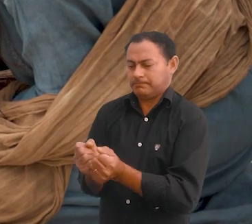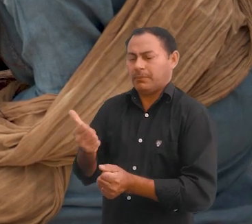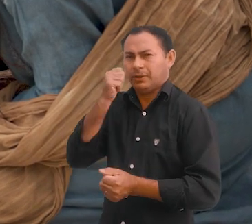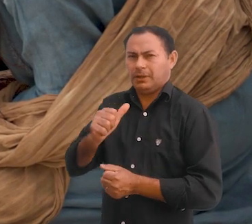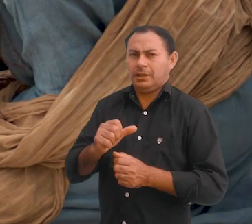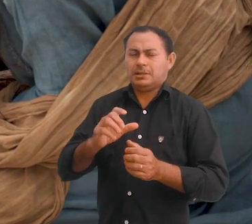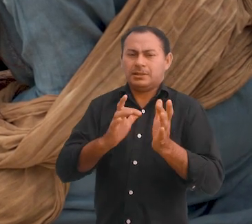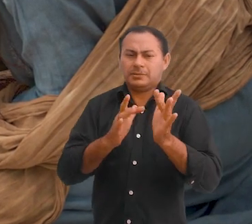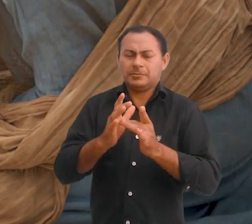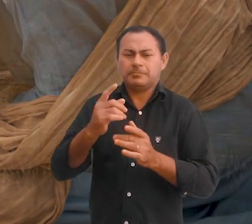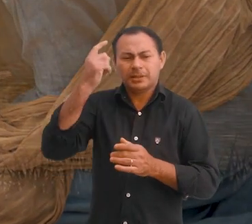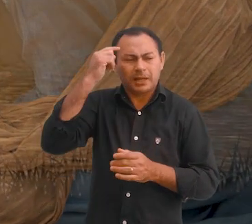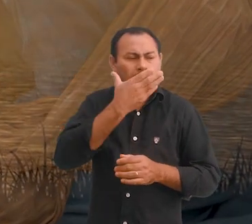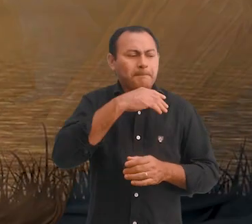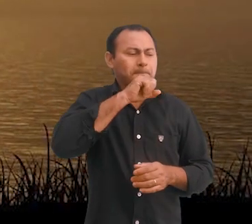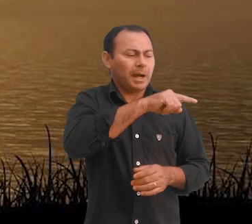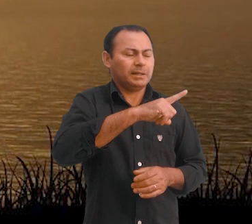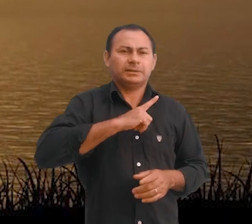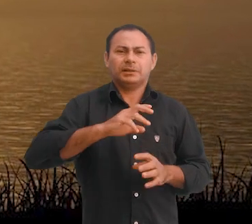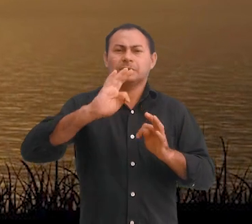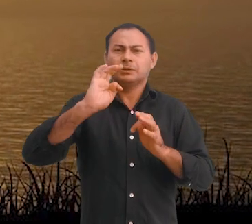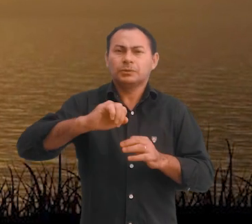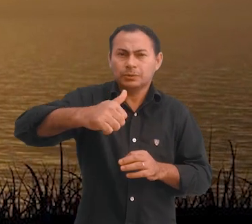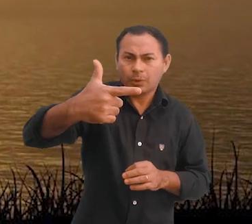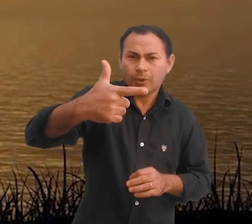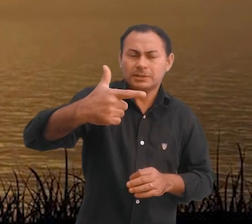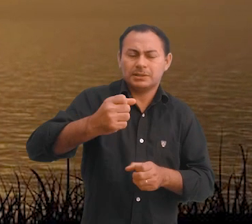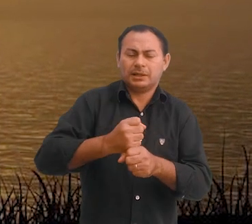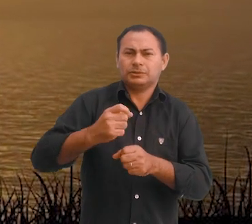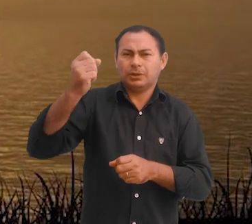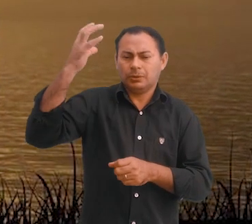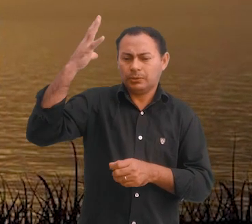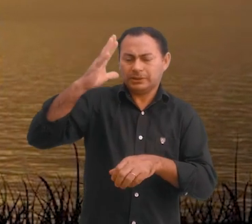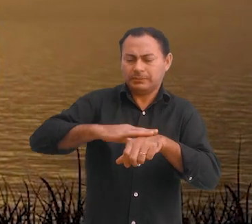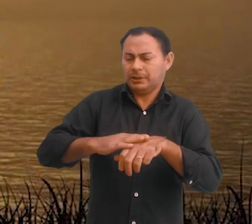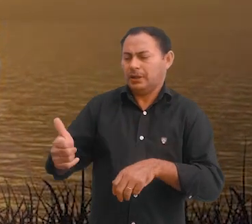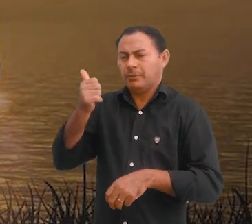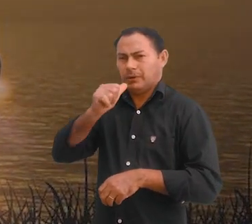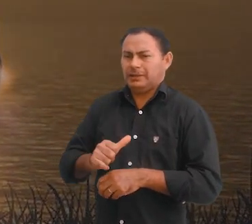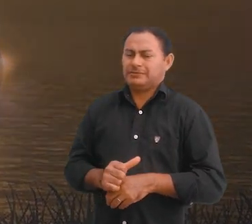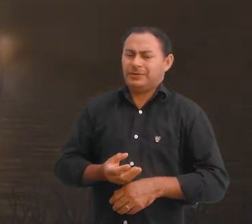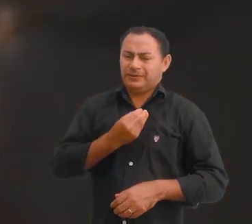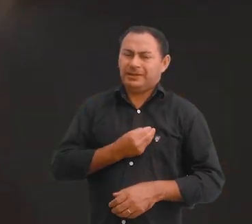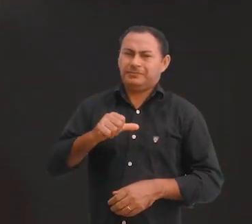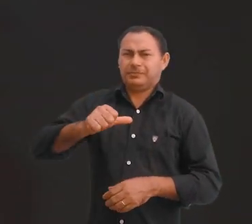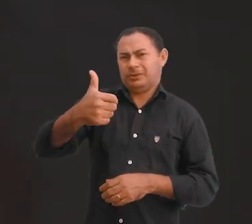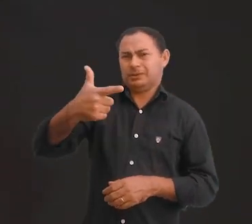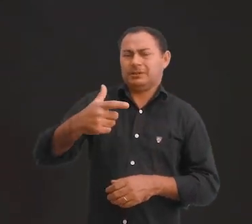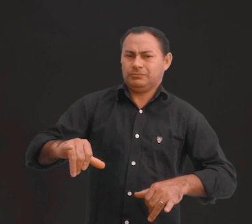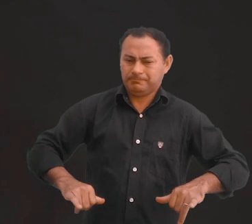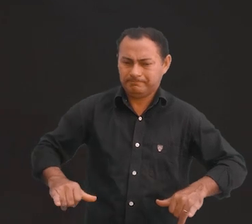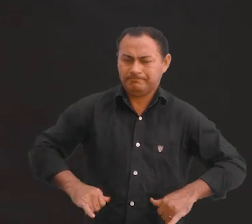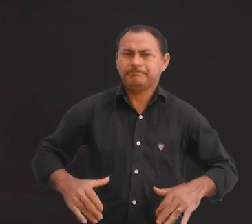prioridade. Talvez ele até pensasse que aquele pai já tinha tido 12 anos de luz e aquela mulher vivia em trevas.